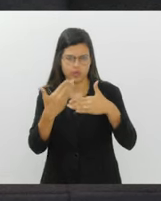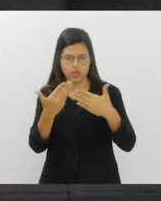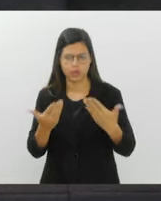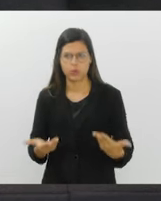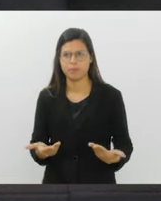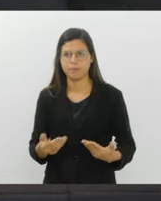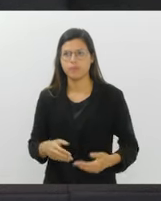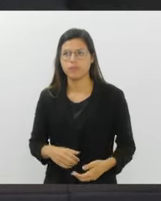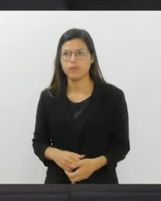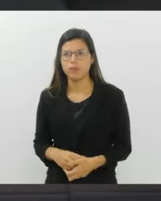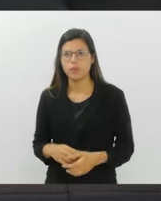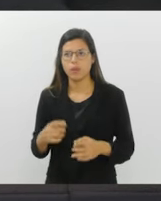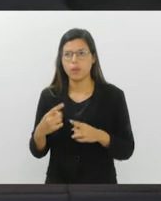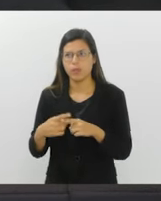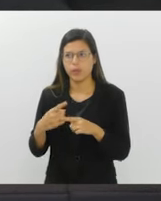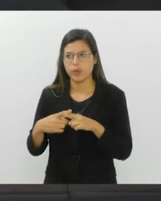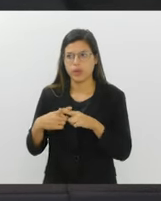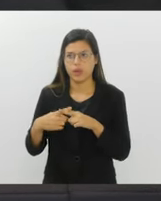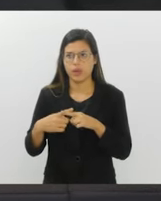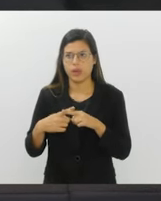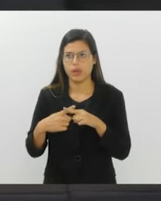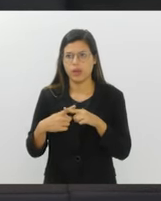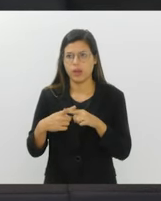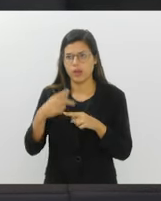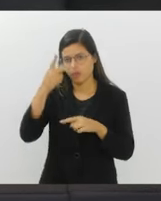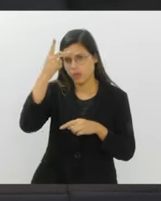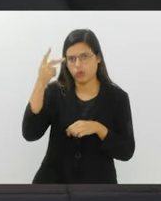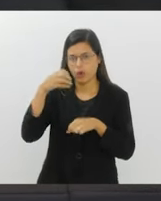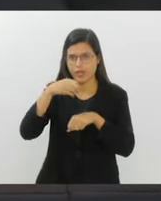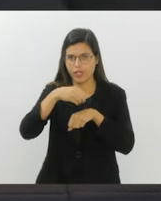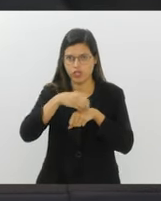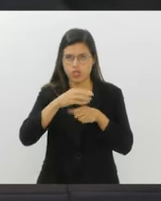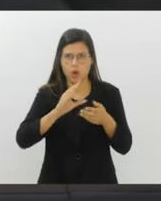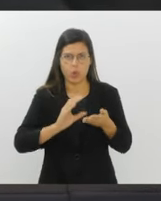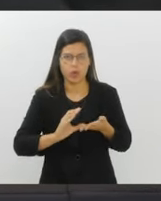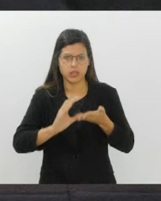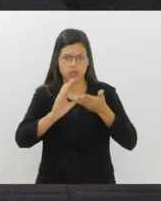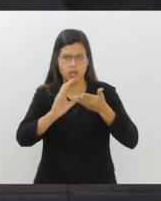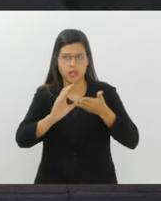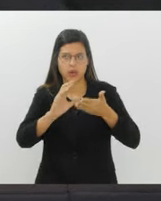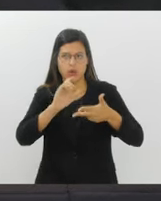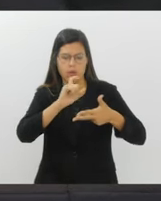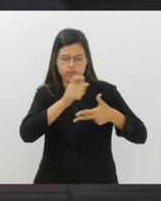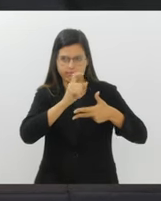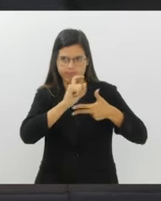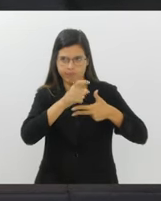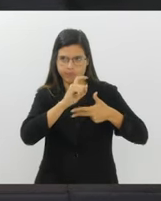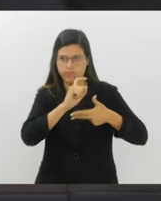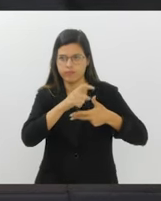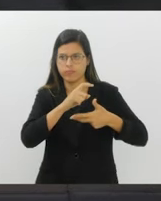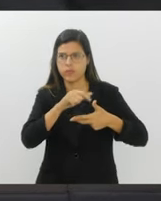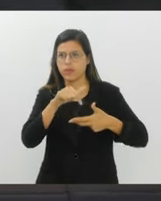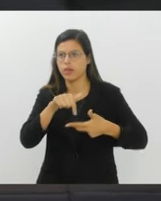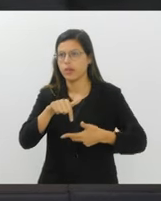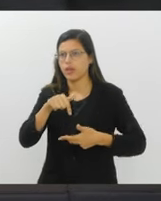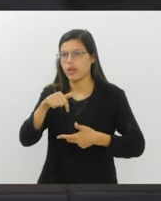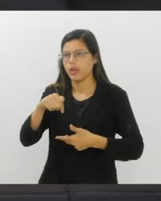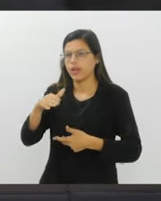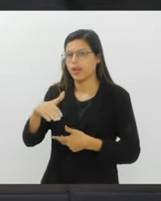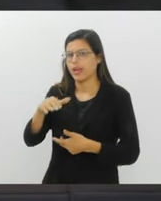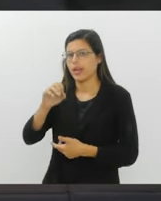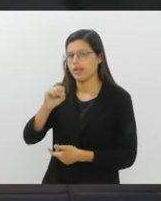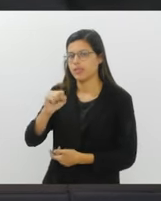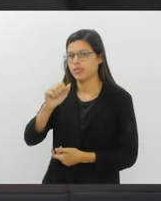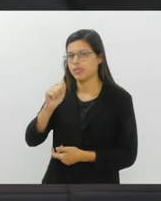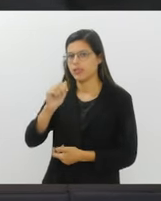Até porque quem indica os conselheiros é o Poder Executivo. E quem sabatina